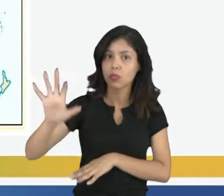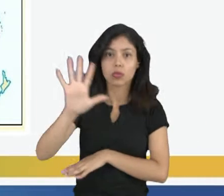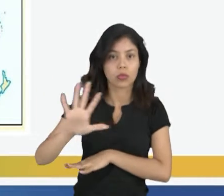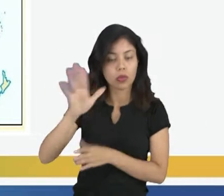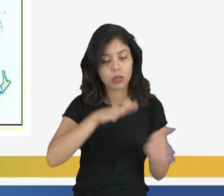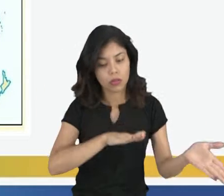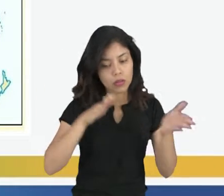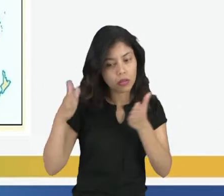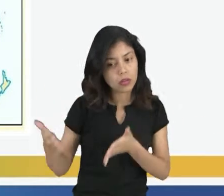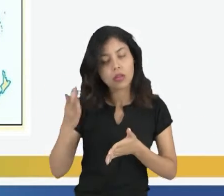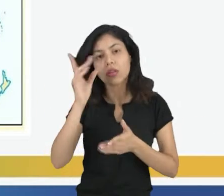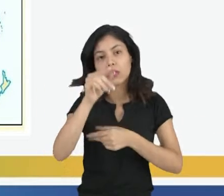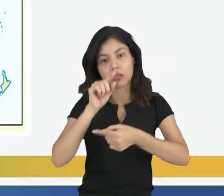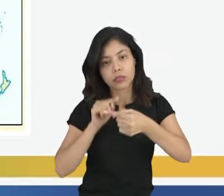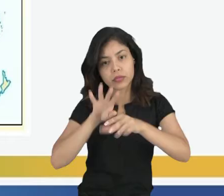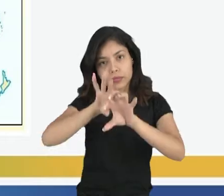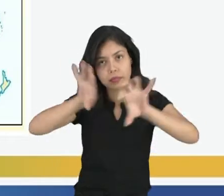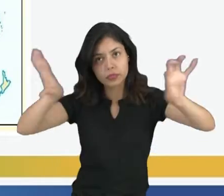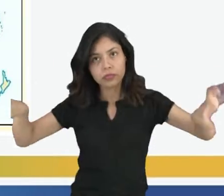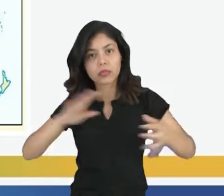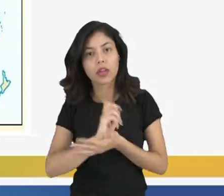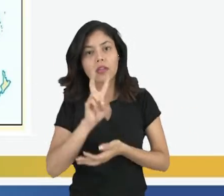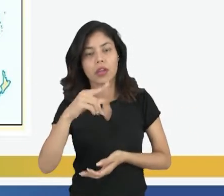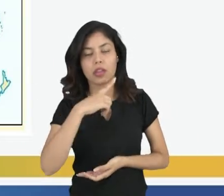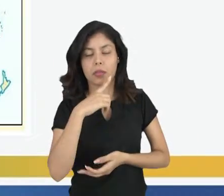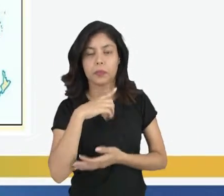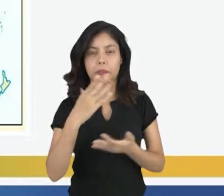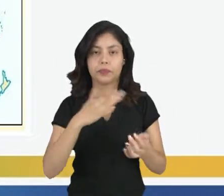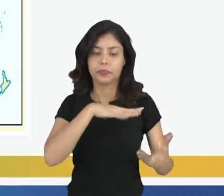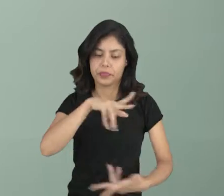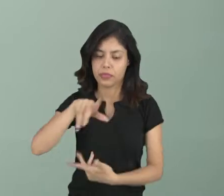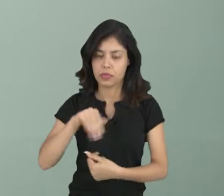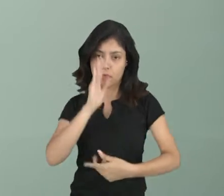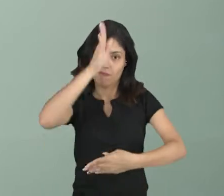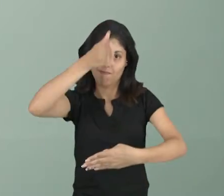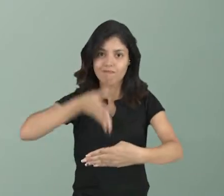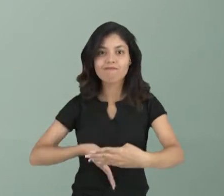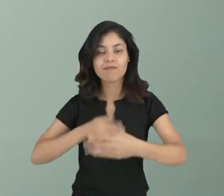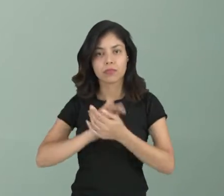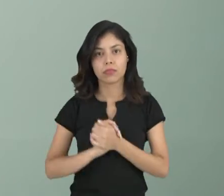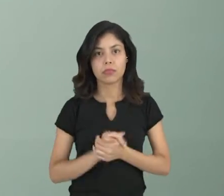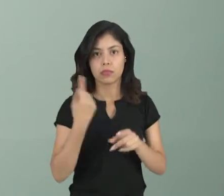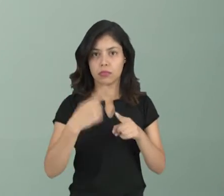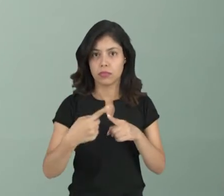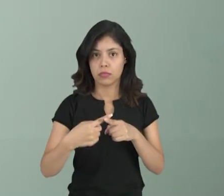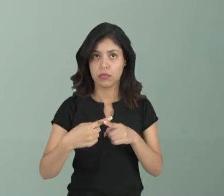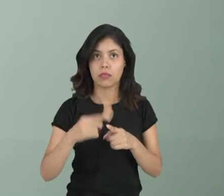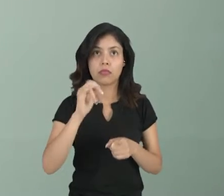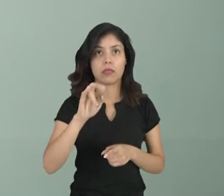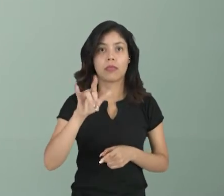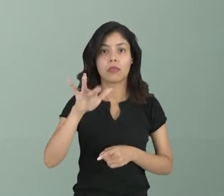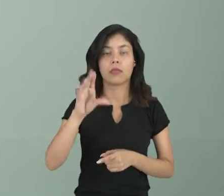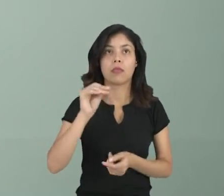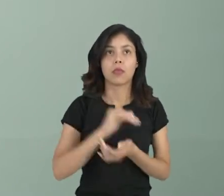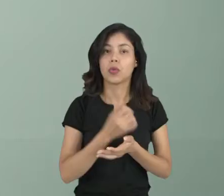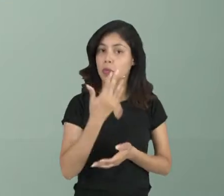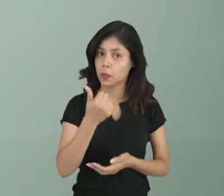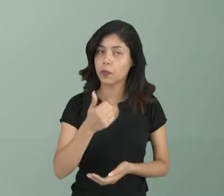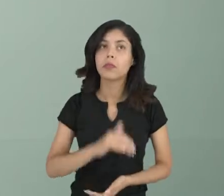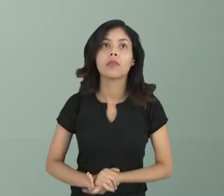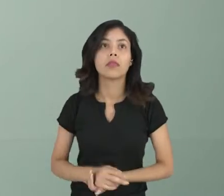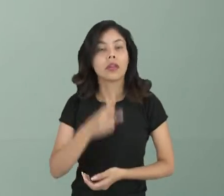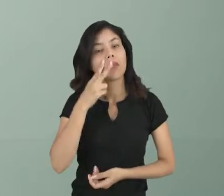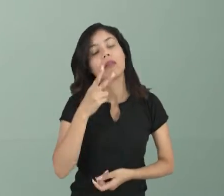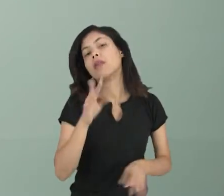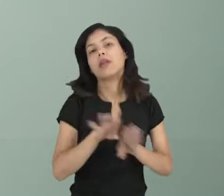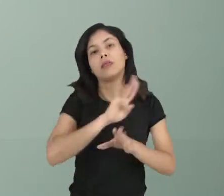partir dessa divisão, né, tanto que a gente vai ter um mundo dividido quando se fala dessas questões ideológicas, tá bom, pessoal? E aí a